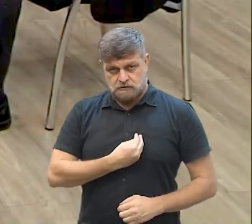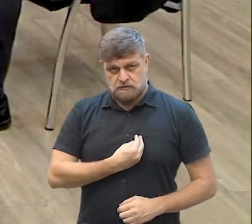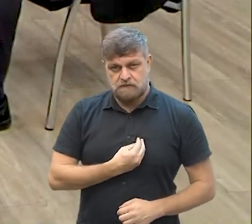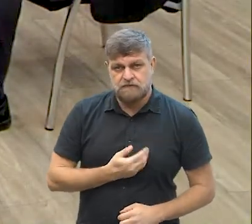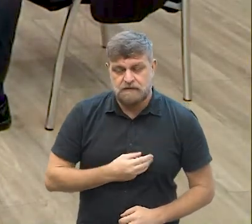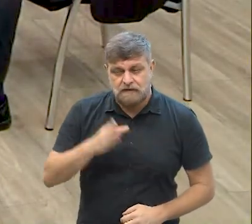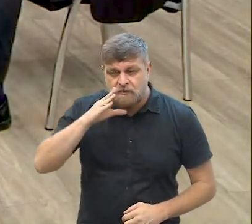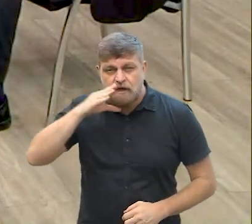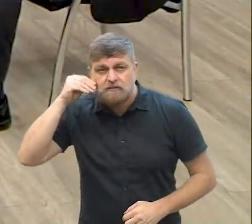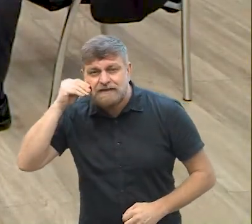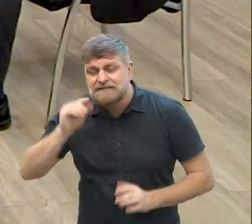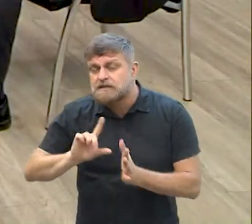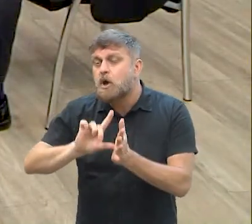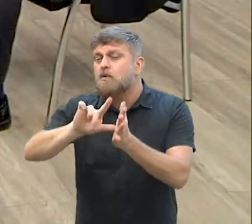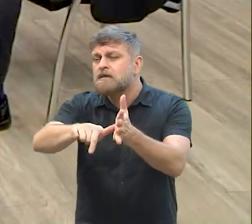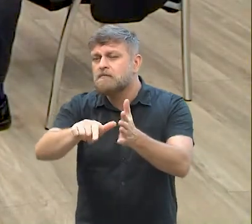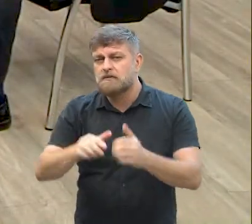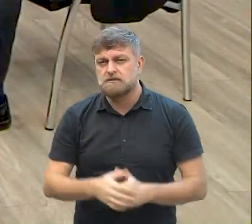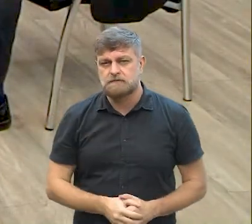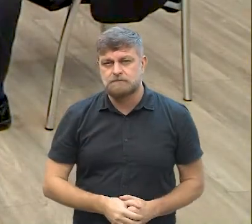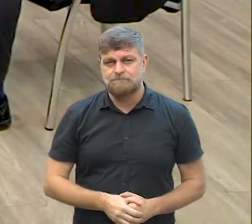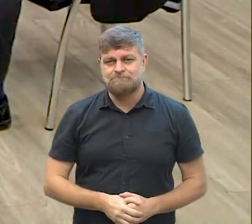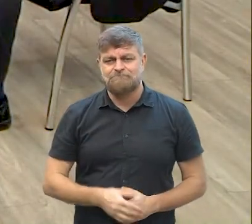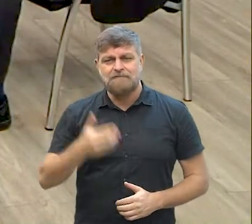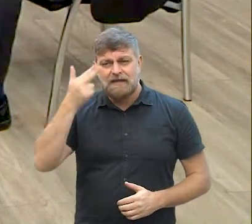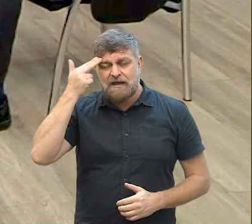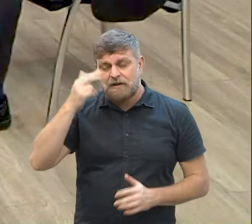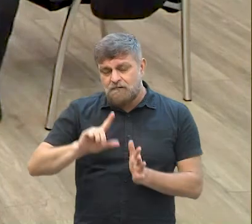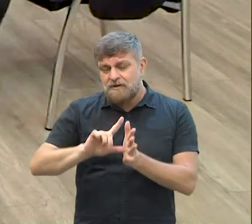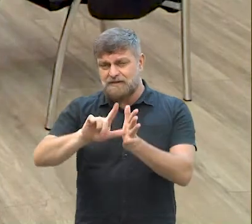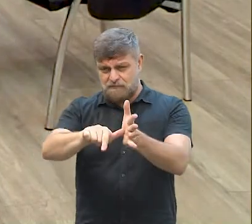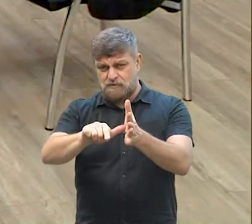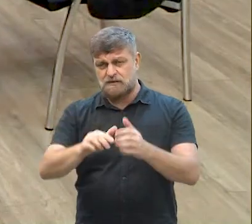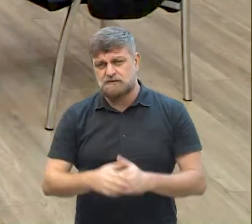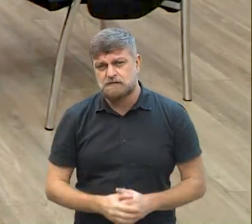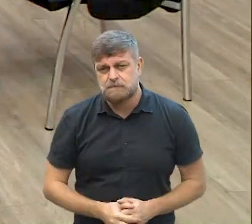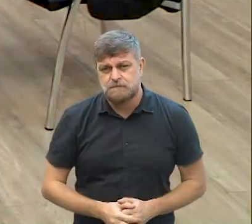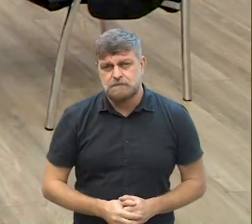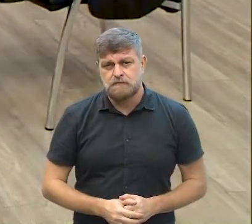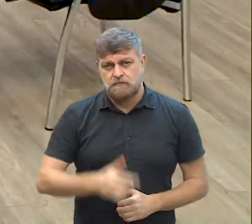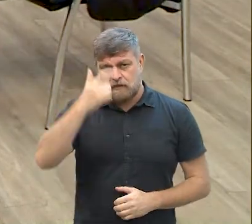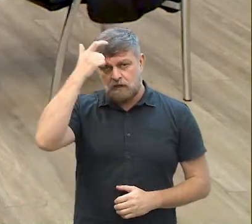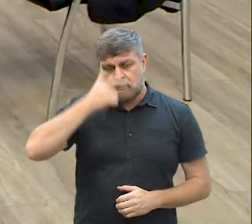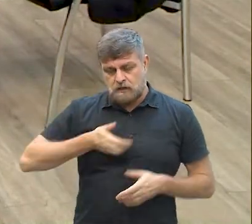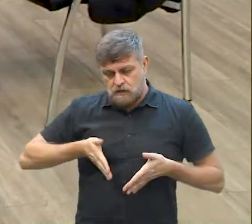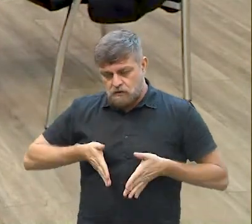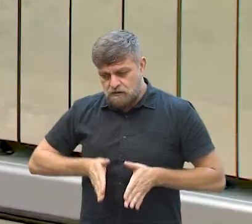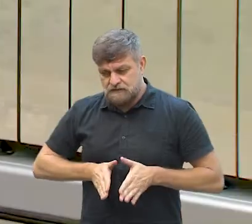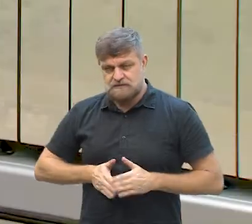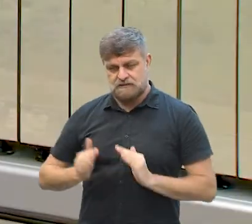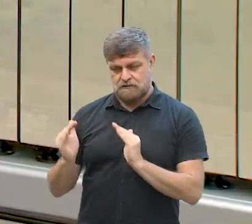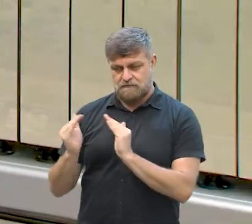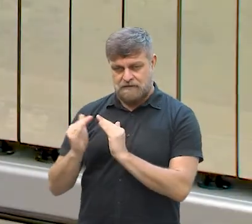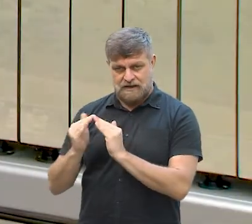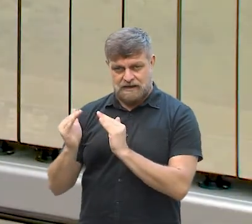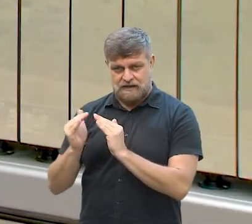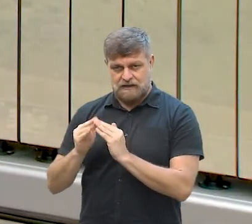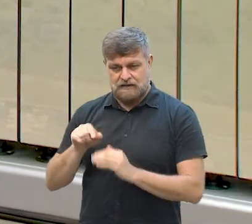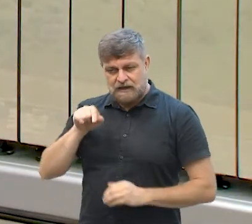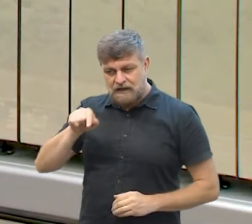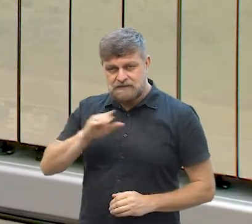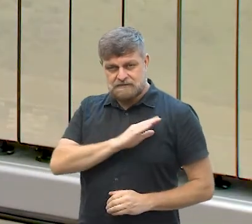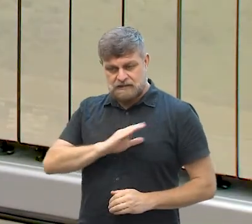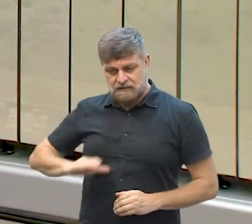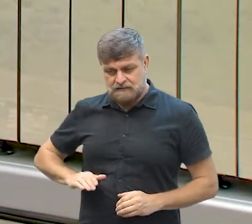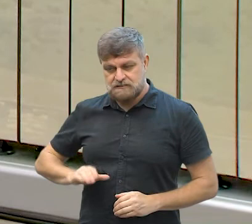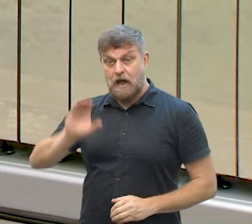vida já cedo, adolescência, ou foi mais tarde também? Gabriel, foi mais tarde. Eu nasci num lar cristão, né?